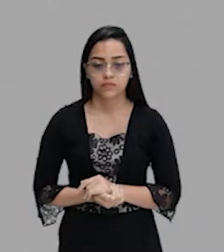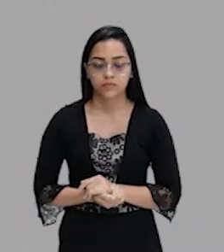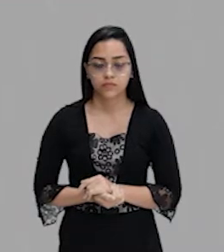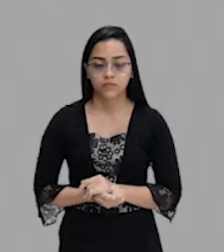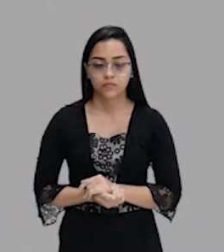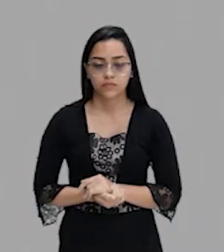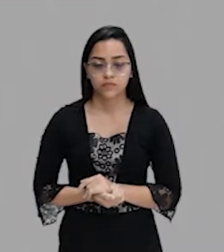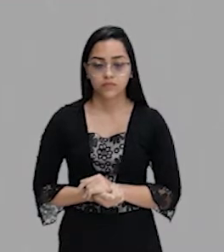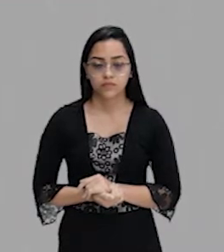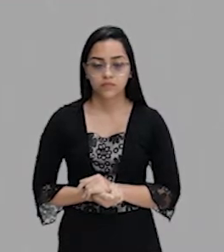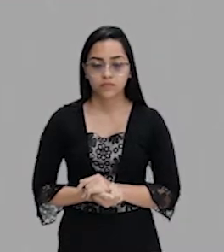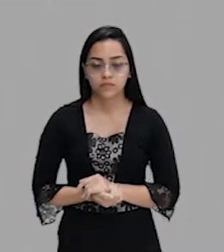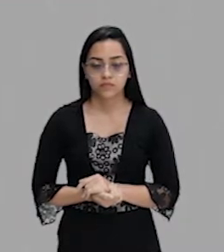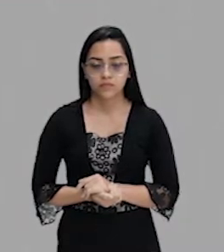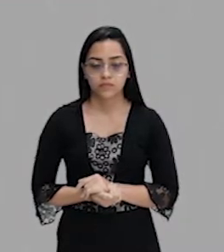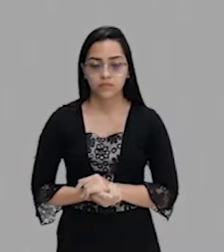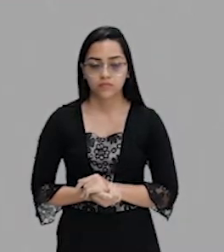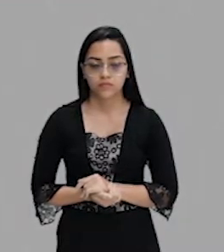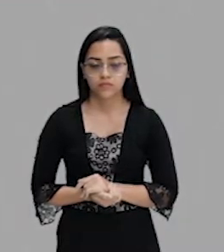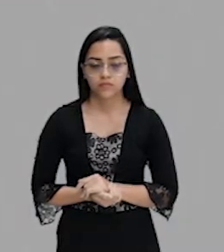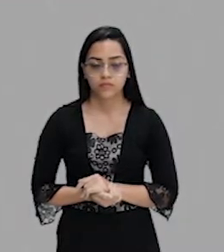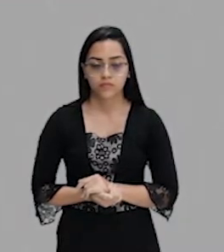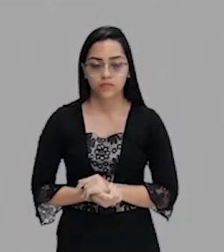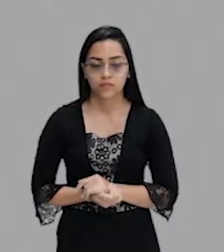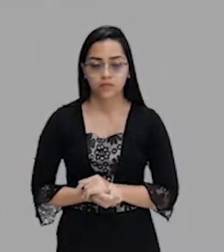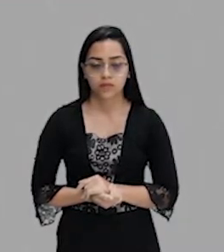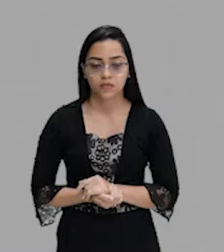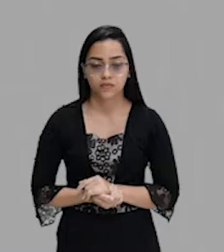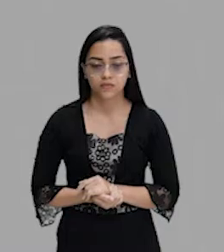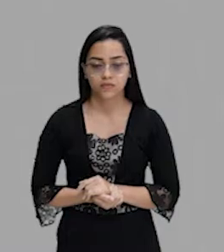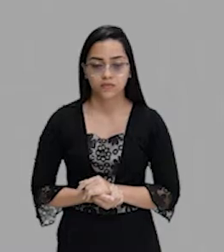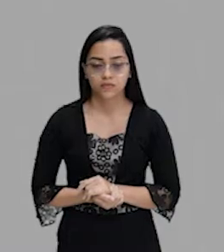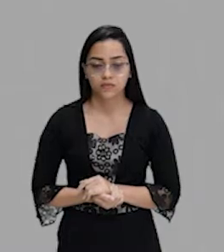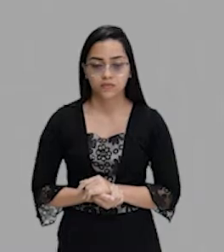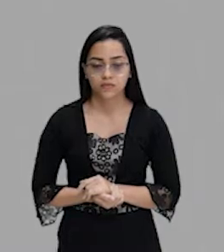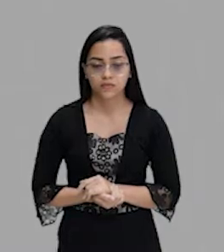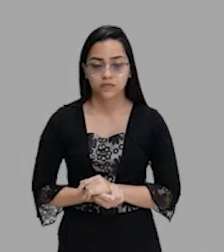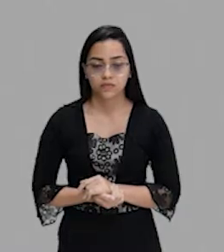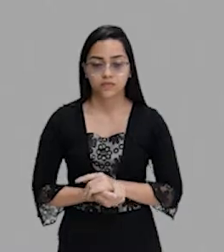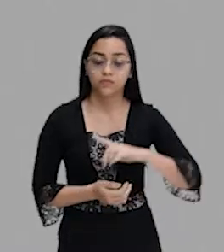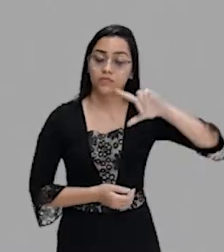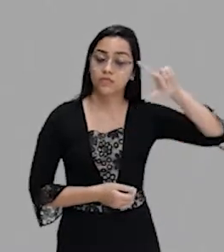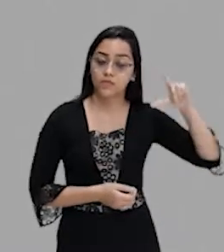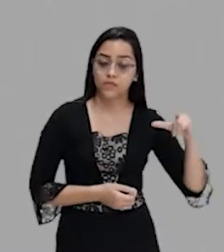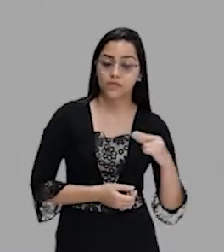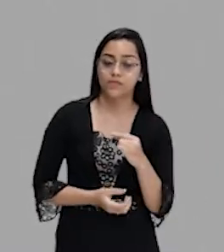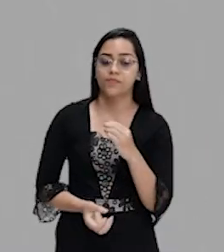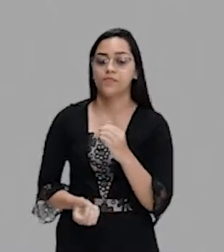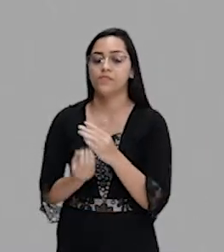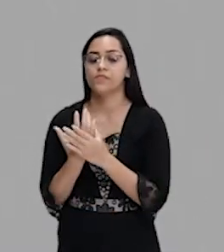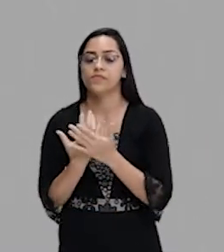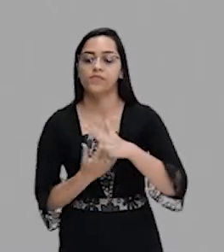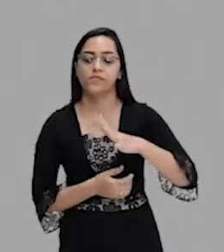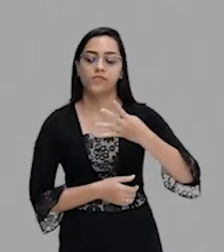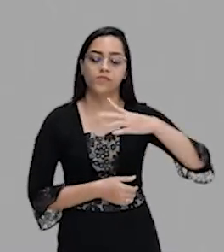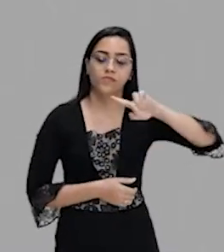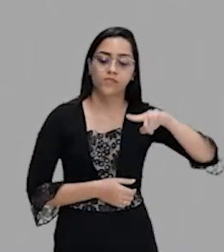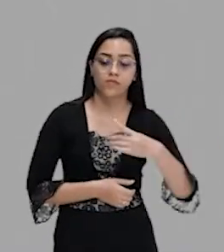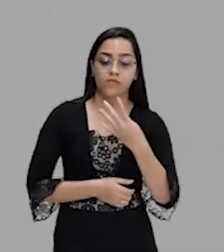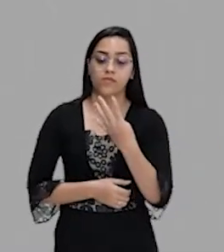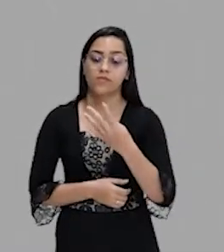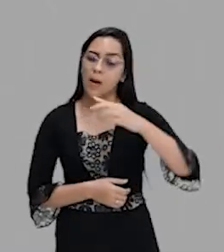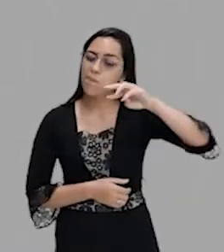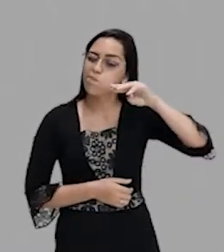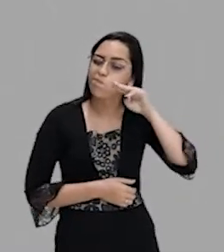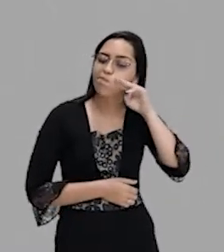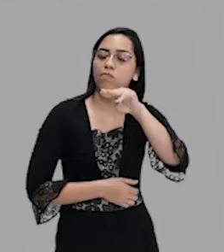como em selenografia, derivou-se, né? Então a Lua, ela foi formada aí há 4,4